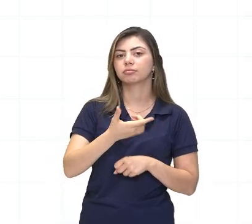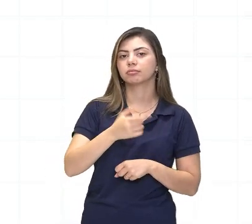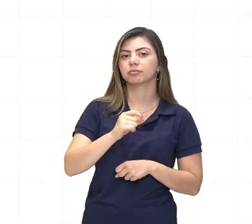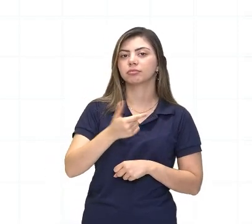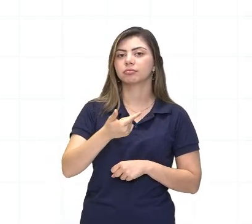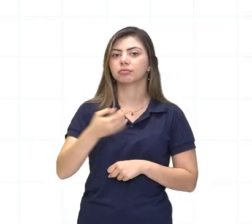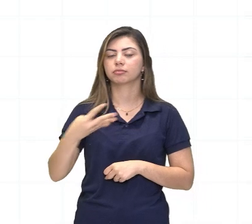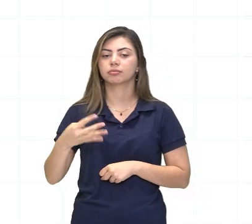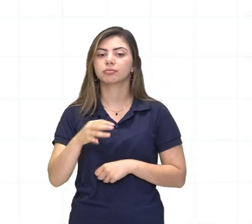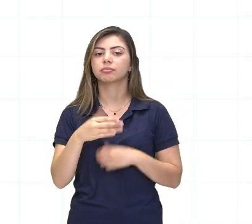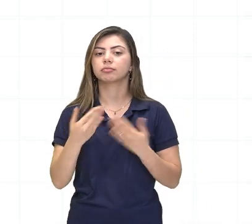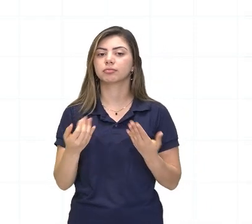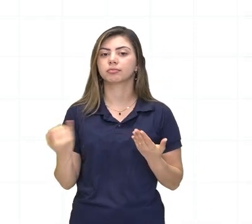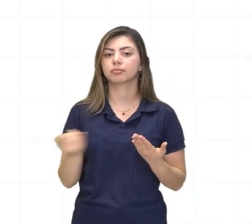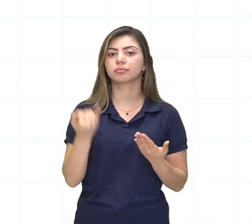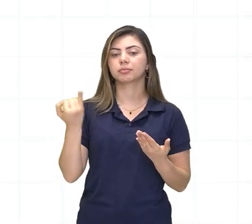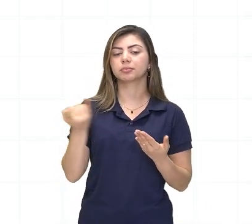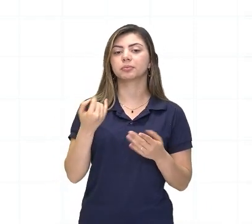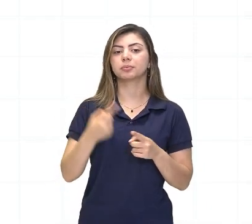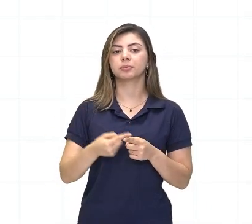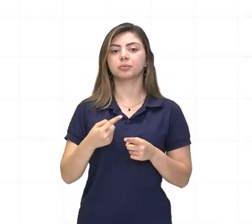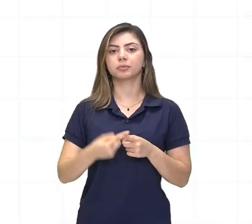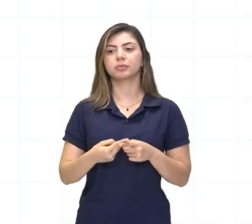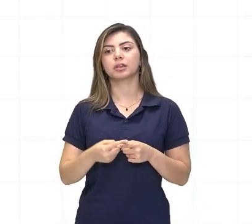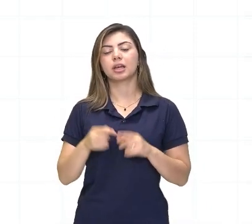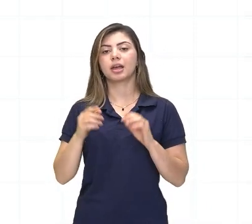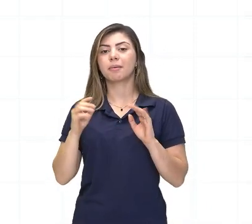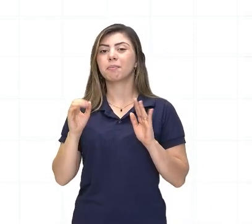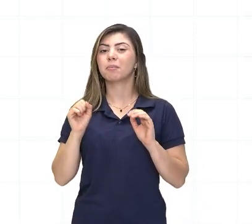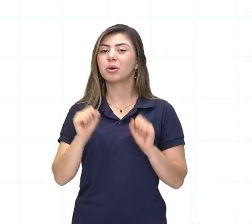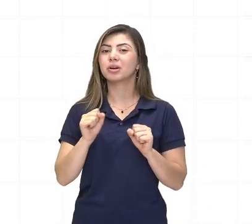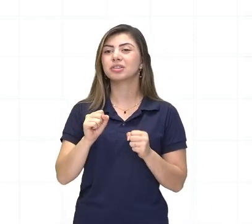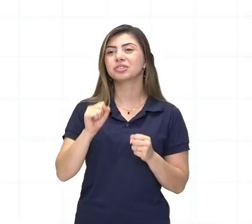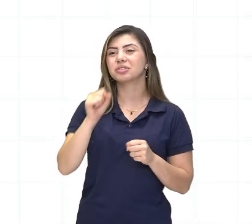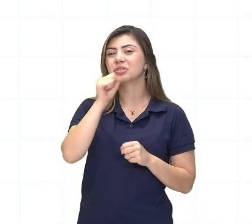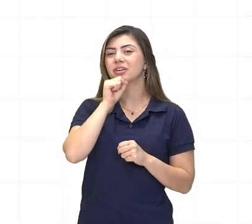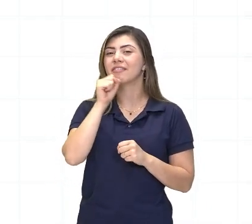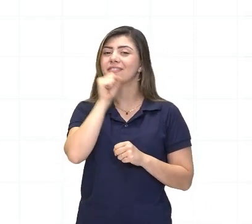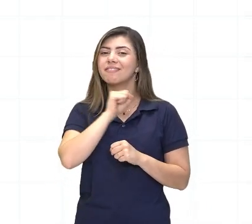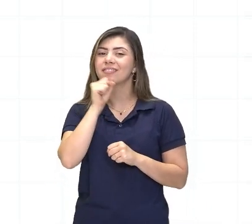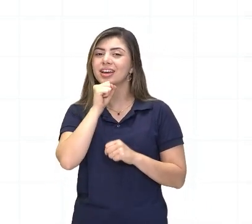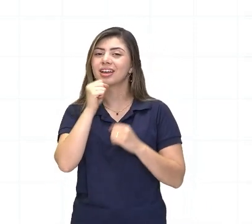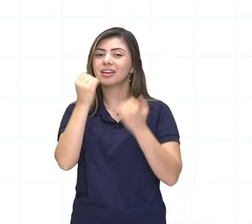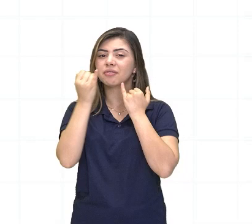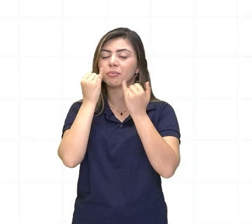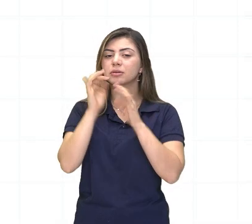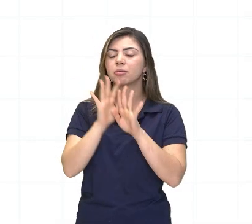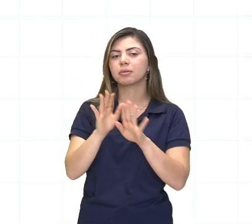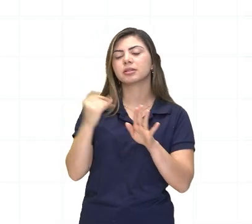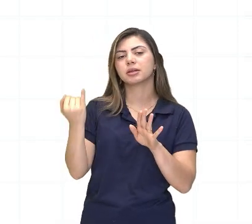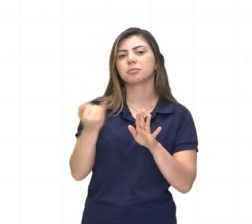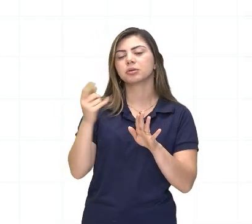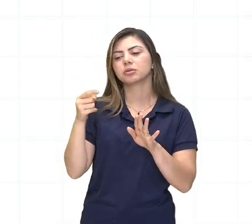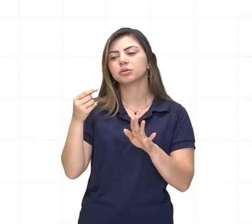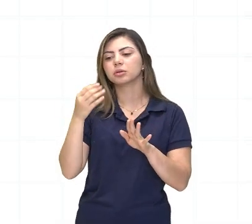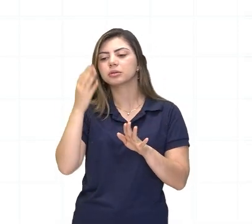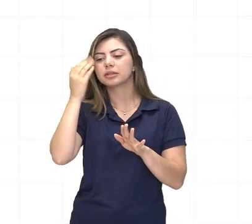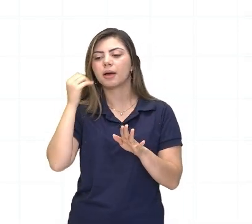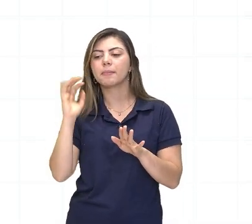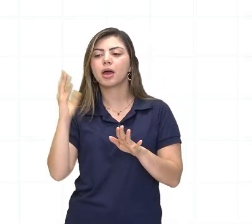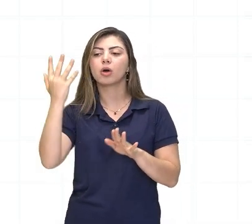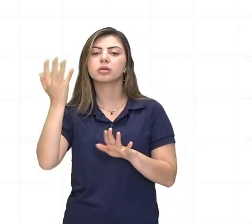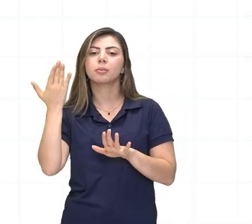também porque aquilo pode não ser mais válido no futuro, mas é importante como registro para saber o que aconteceu naquela época, não é